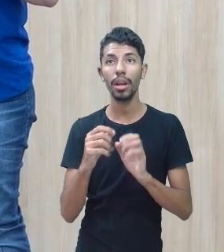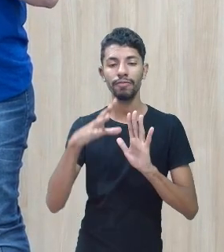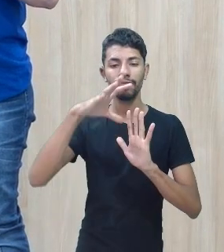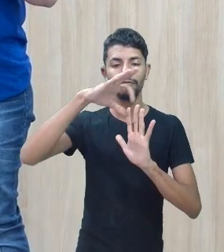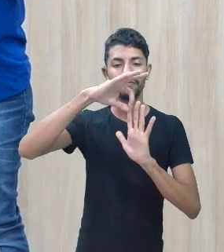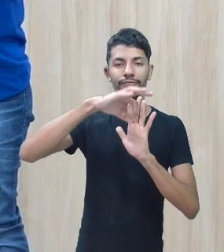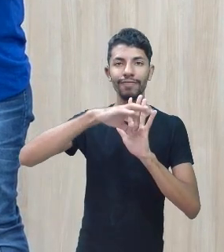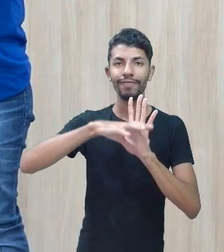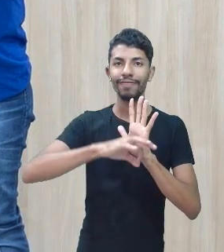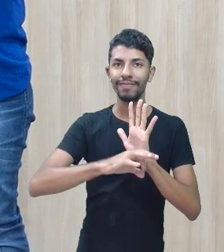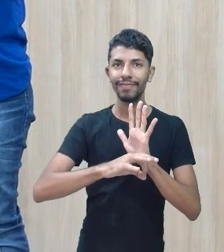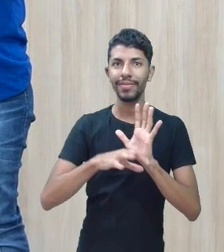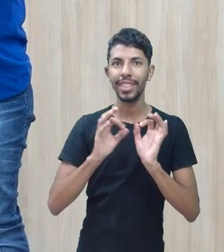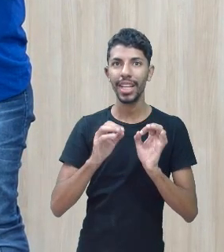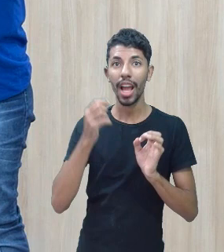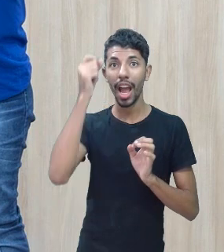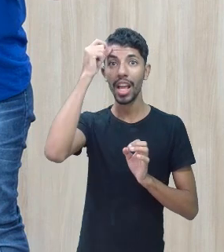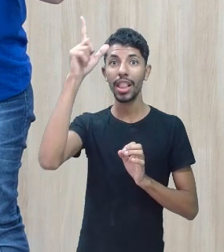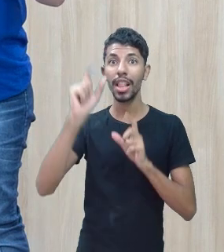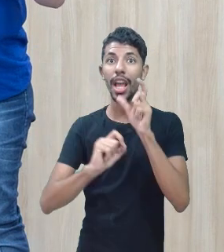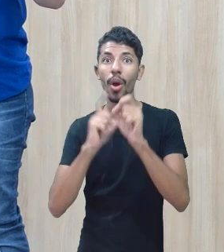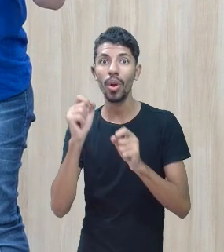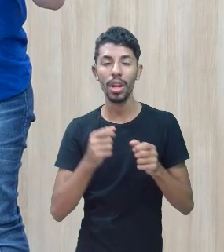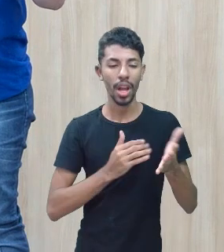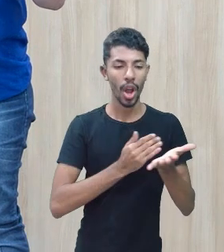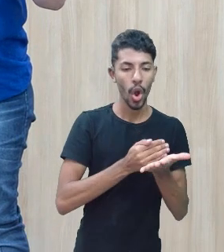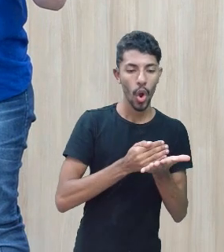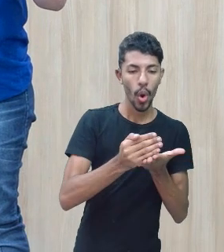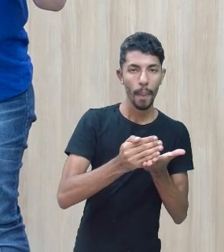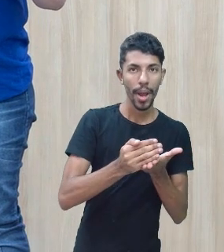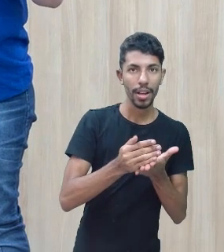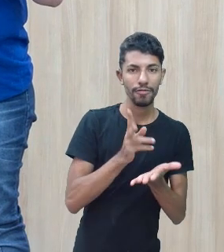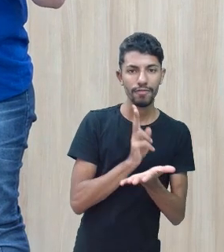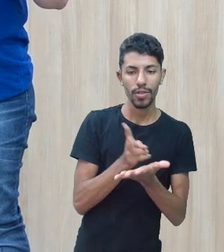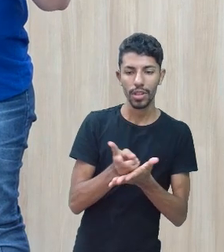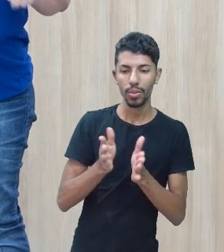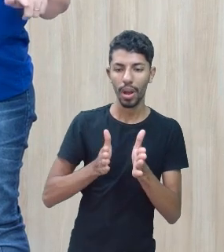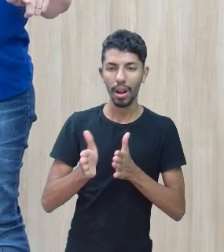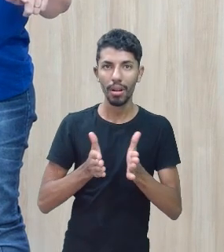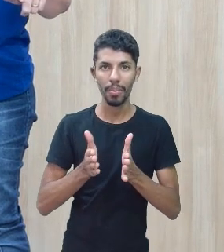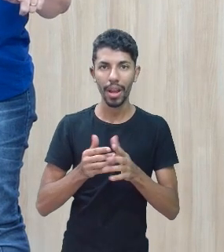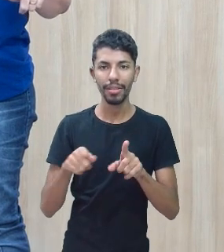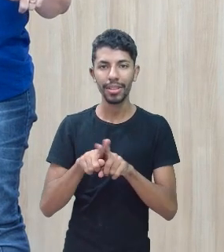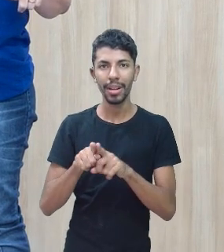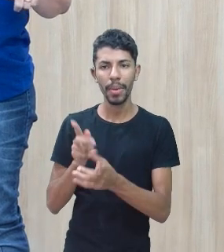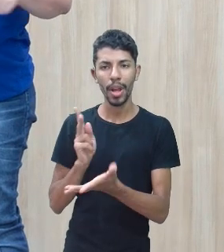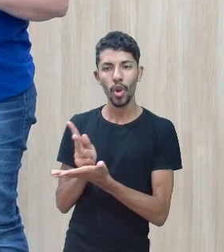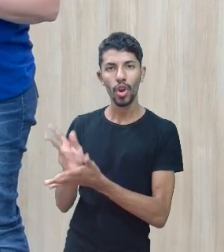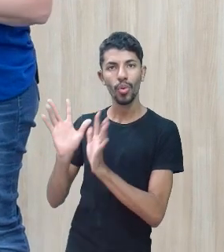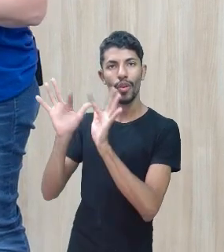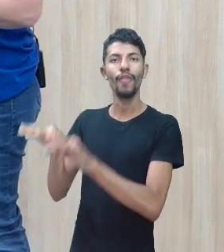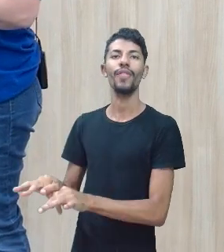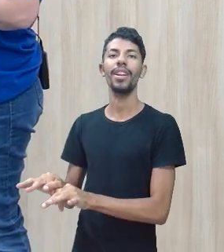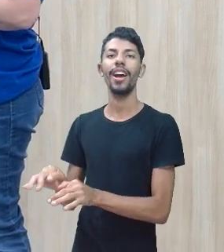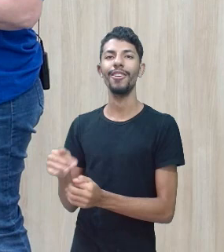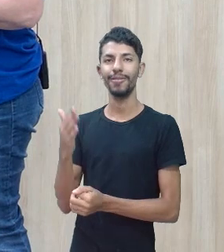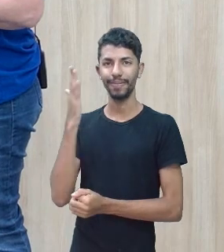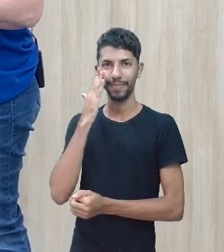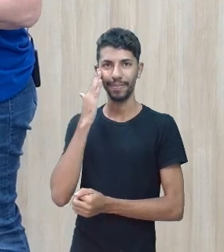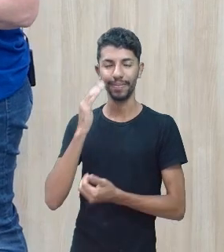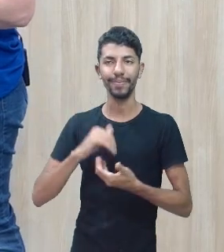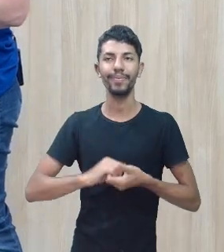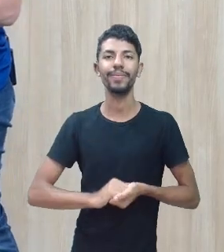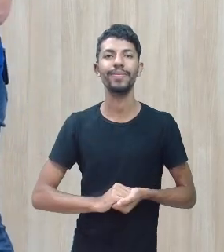A ideia do começo continua no meio e continua também no final.